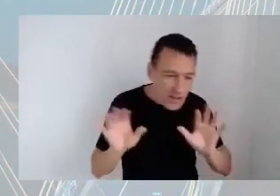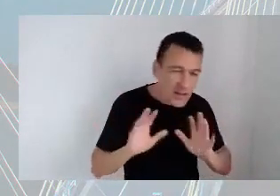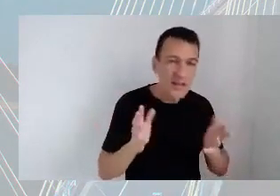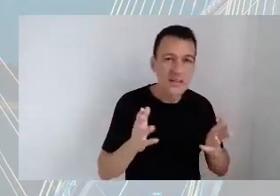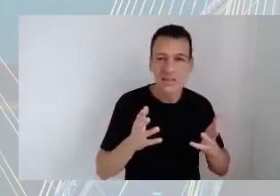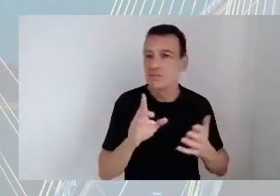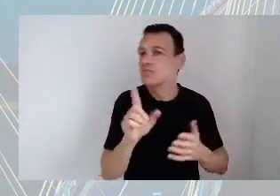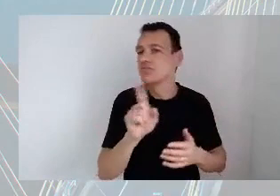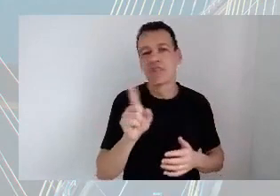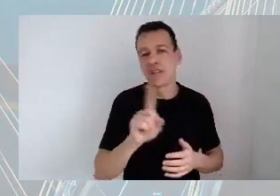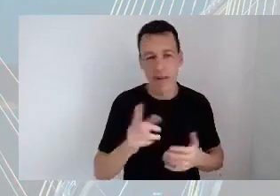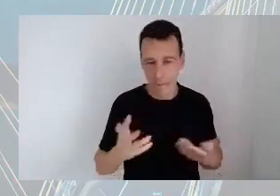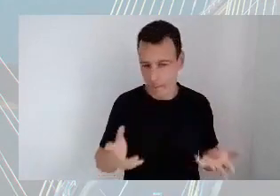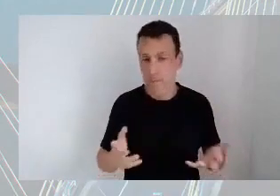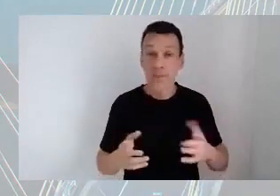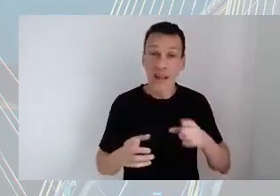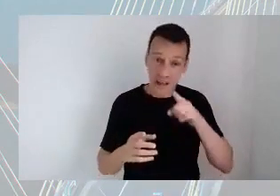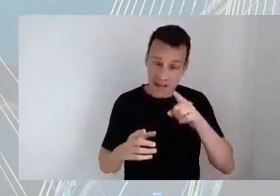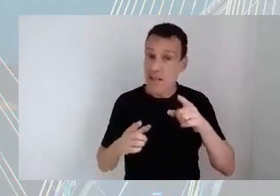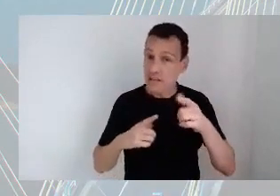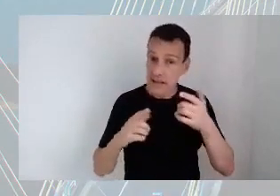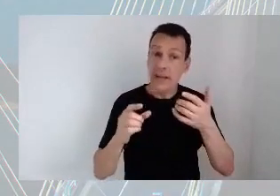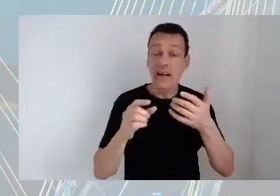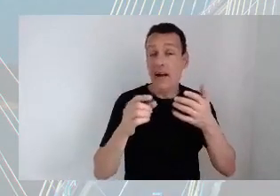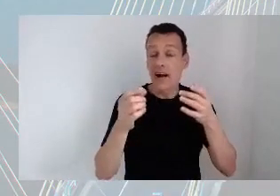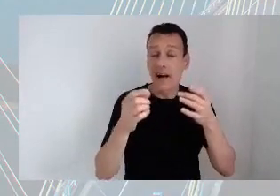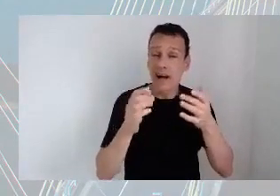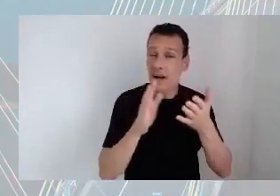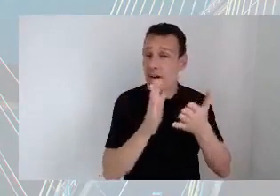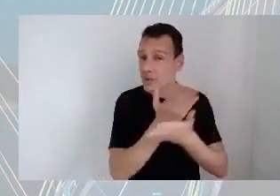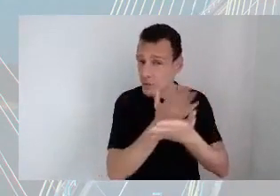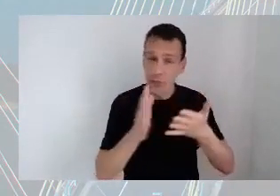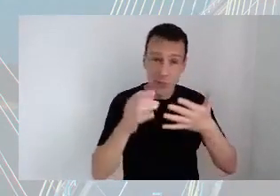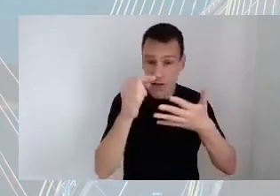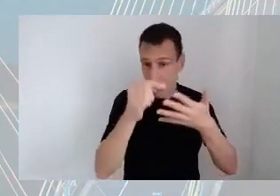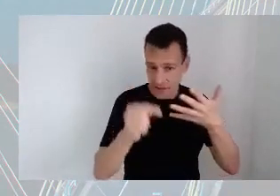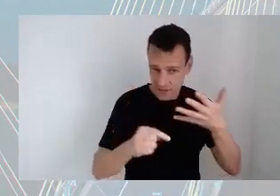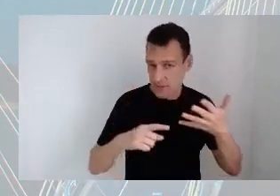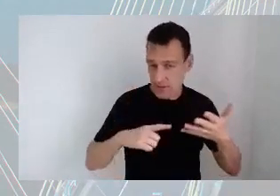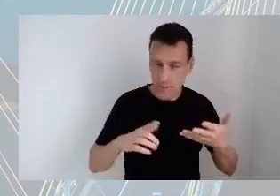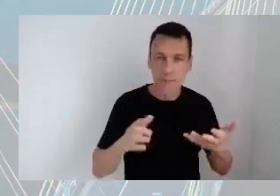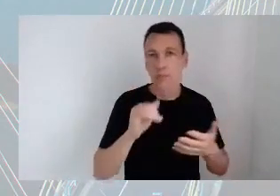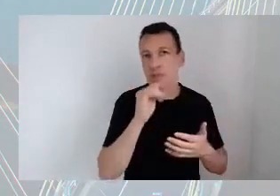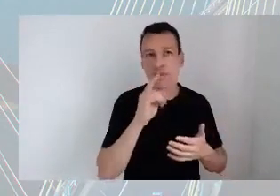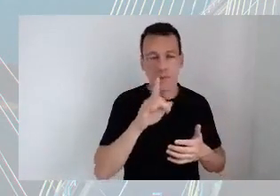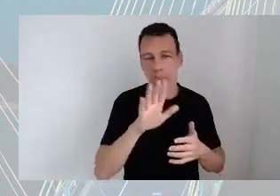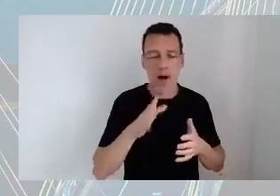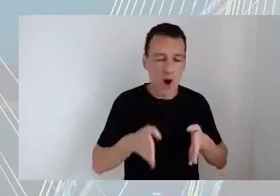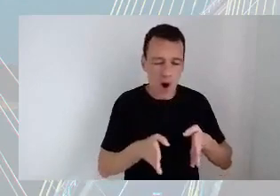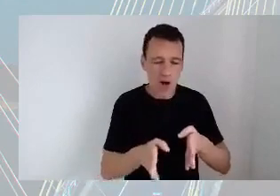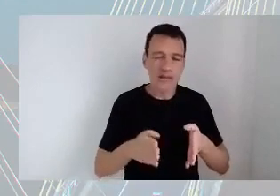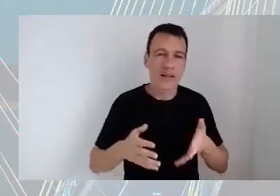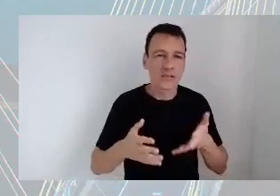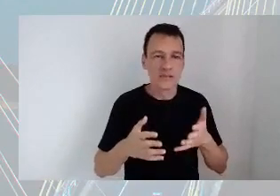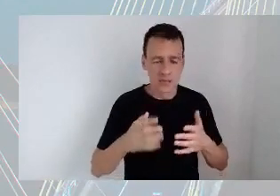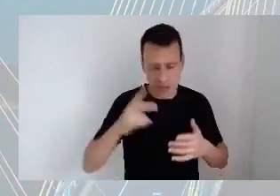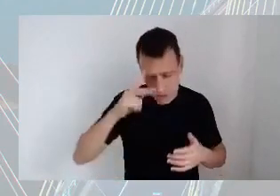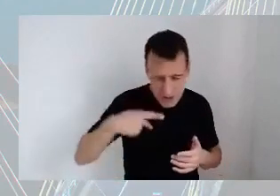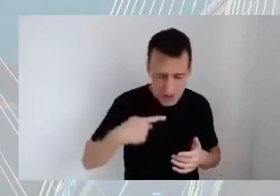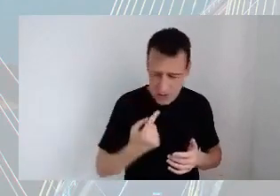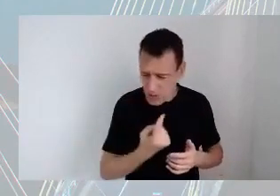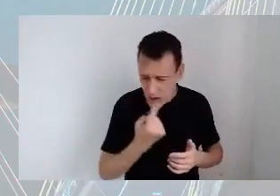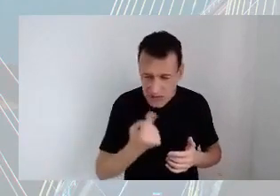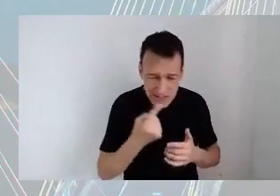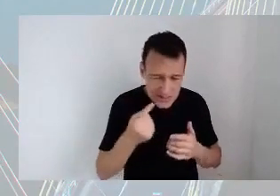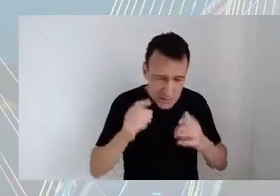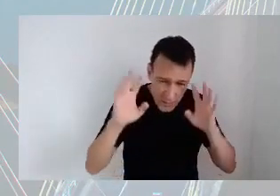características. Como o Rafael bem falou, você traçar uma rota estruturante, longa, sozinho, é difícil. Então, aqui